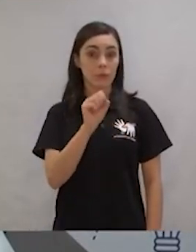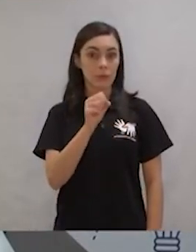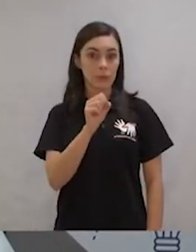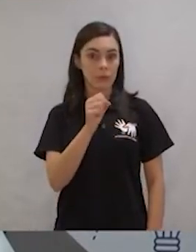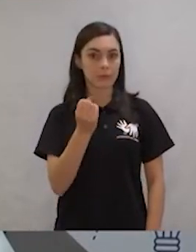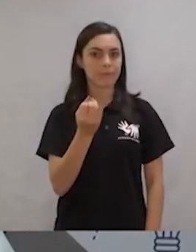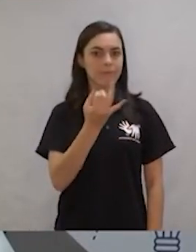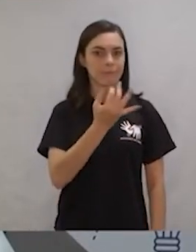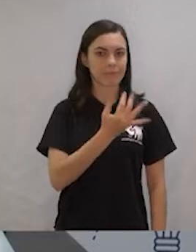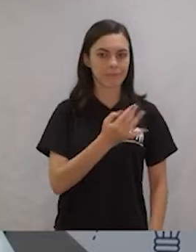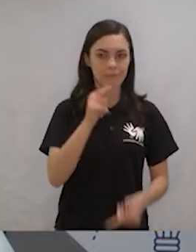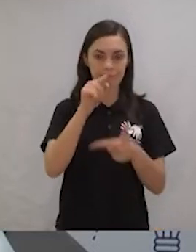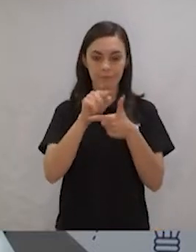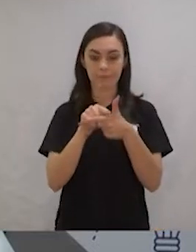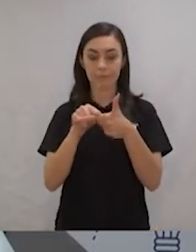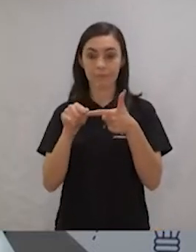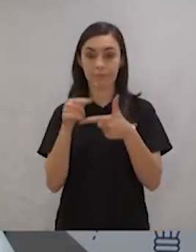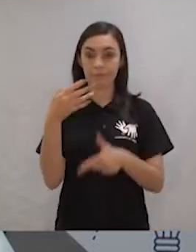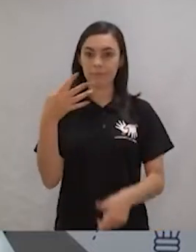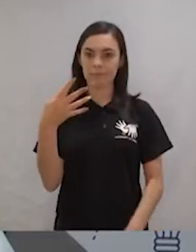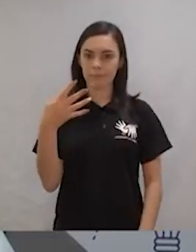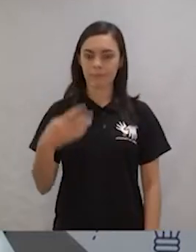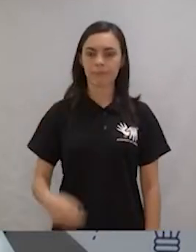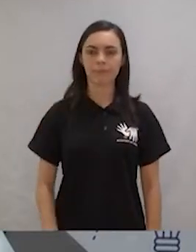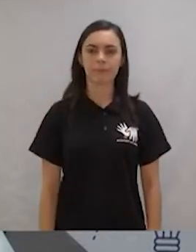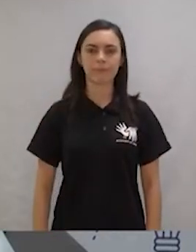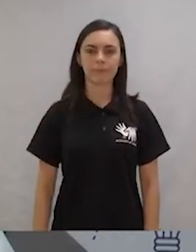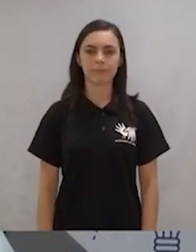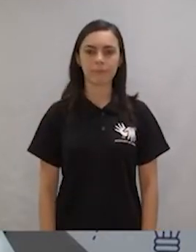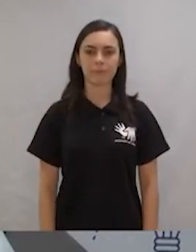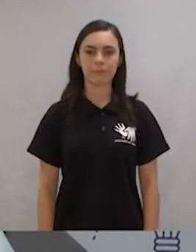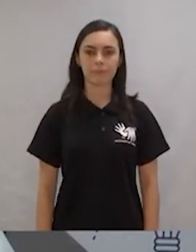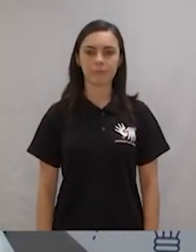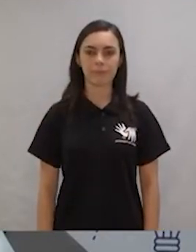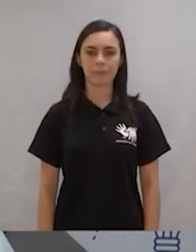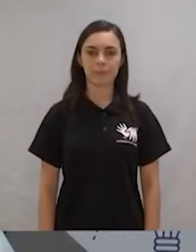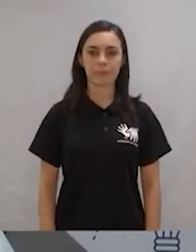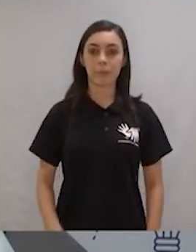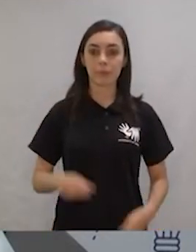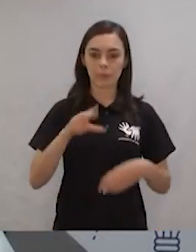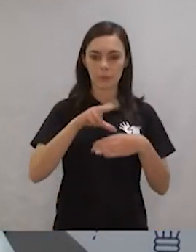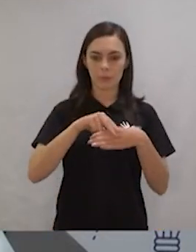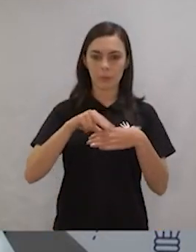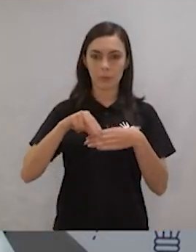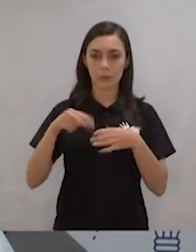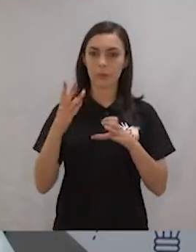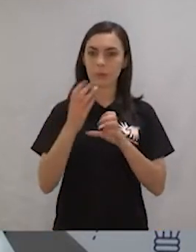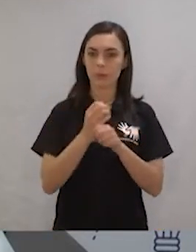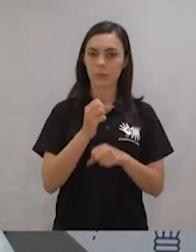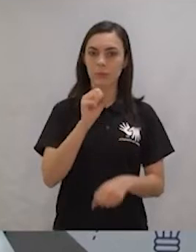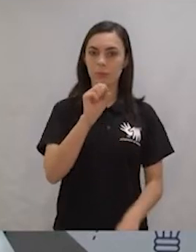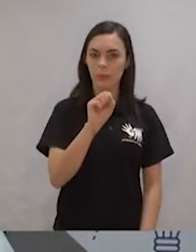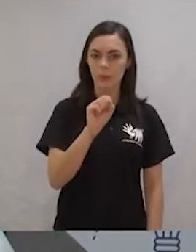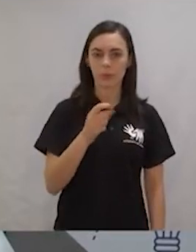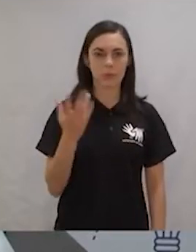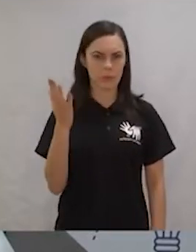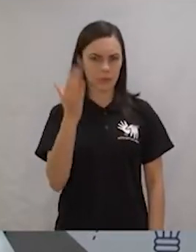8, quantidade 8, divididos por 4. Então eu vou colocar 8 gramas. Vamos